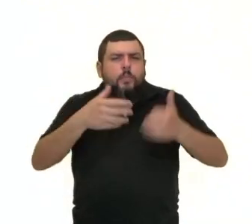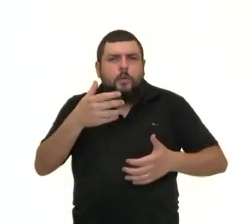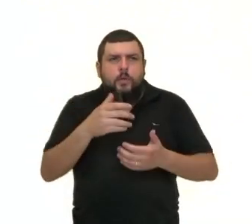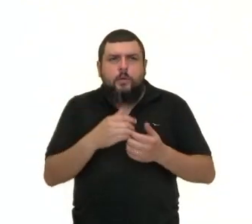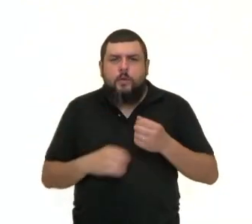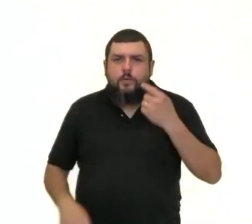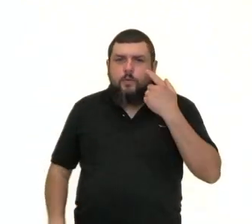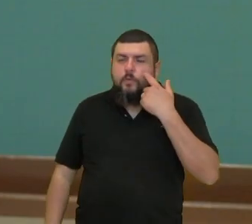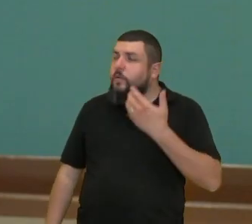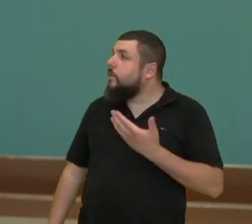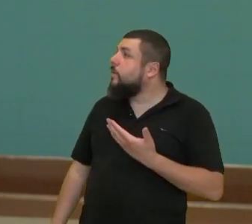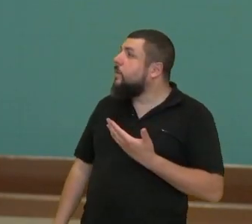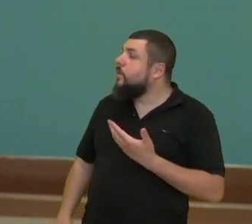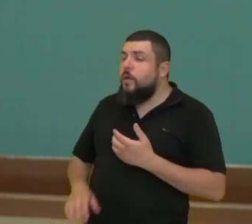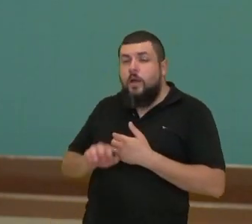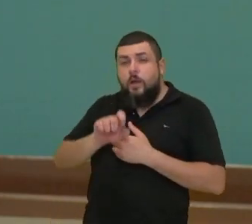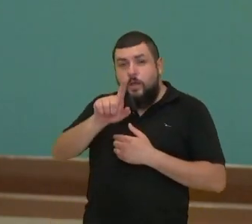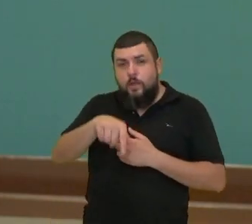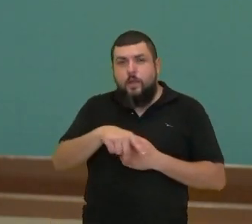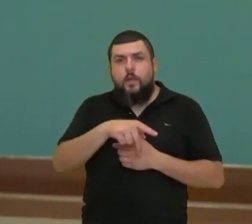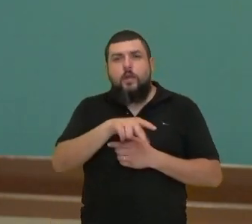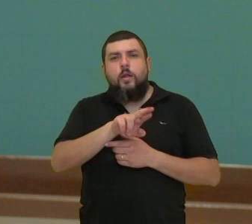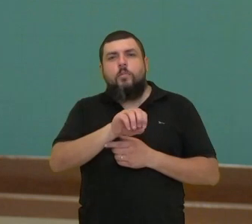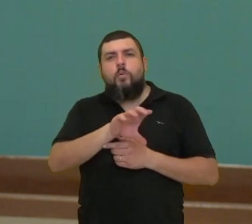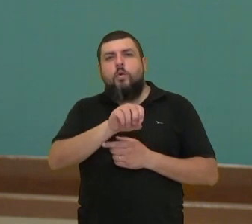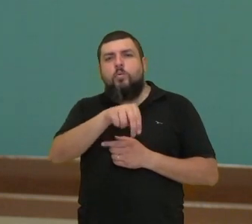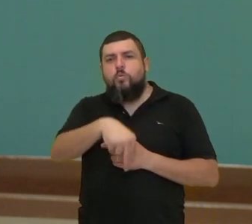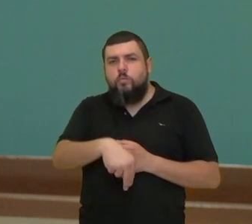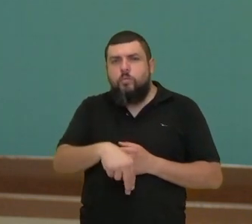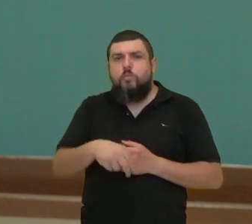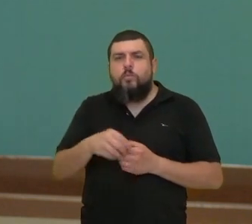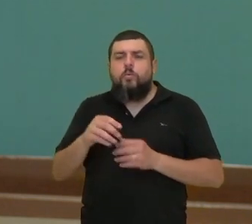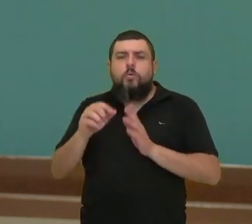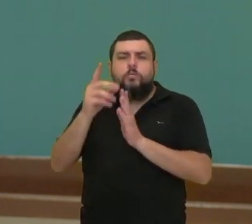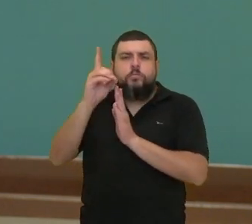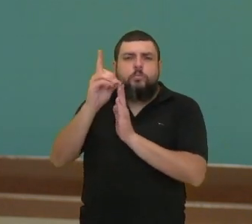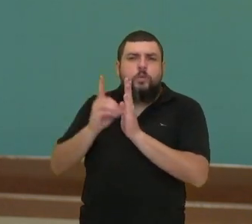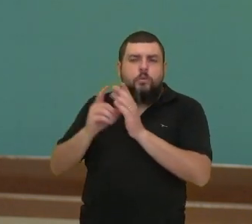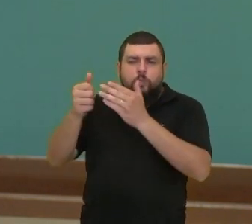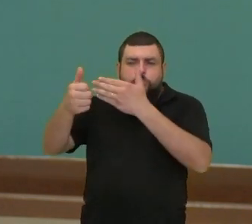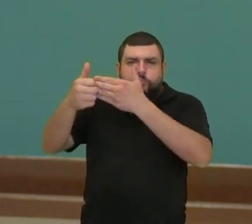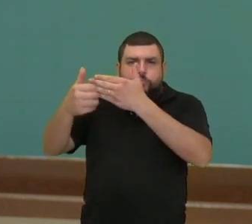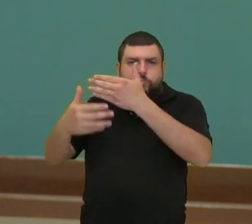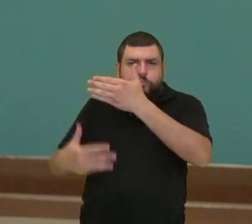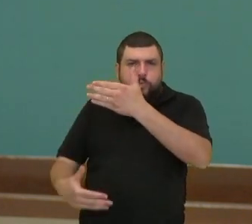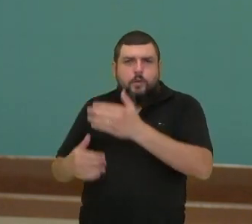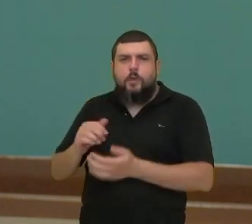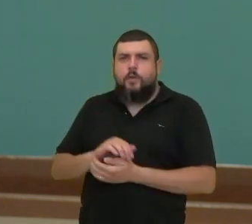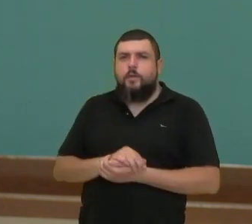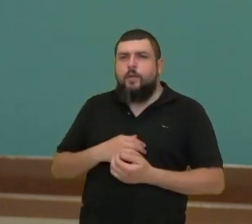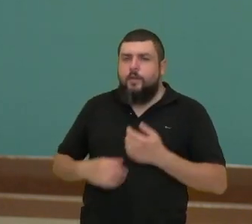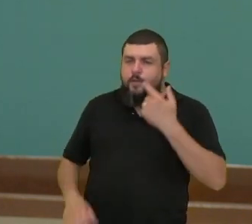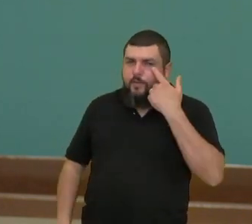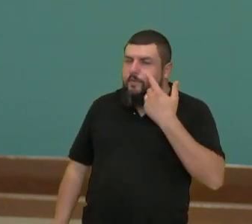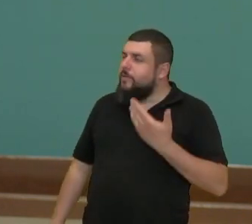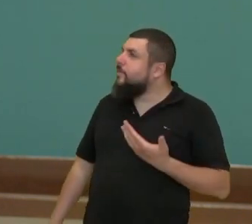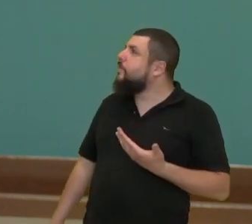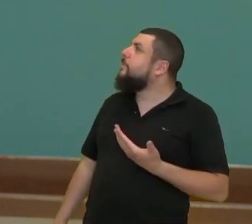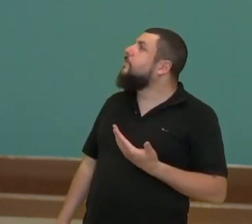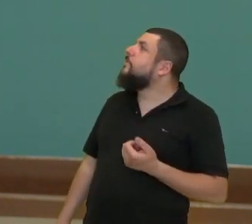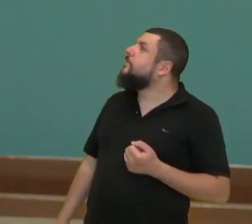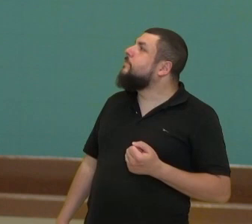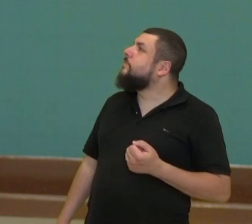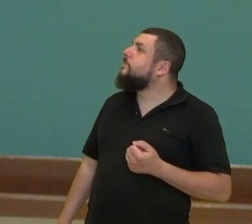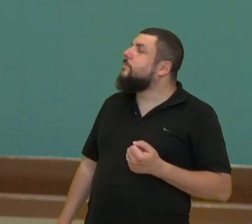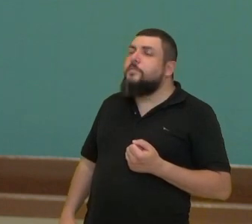pelo PROCON e pelo decreto. Então, todo esse texto aqui explicativo, que são as informações